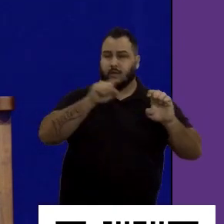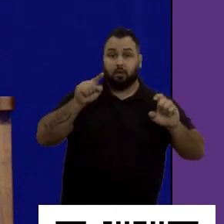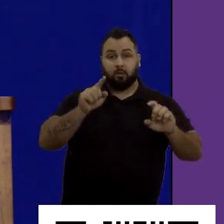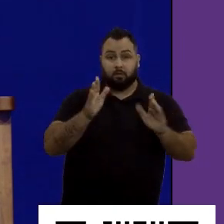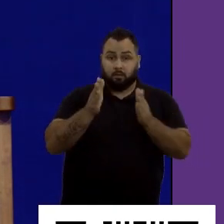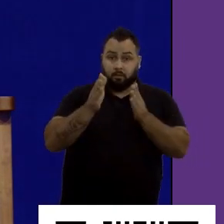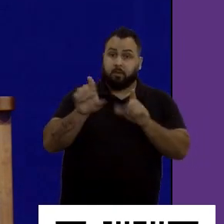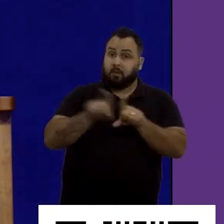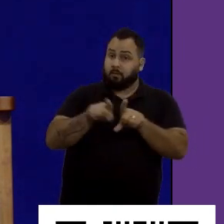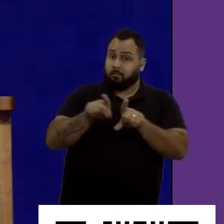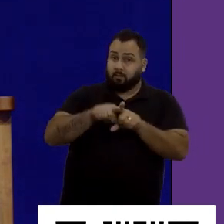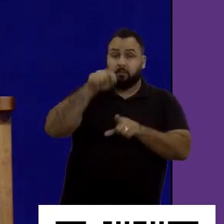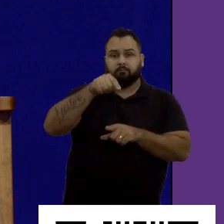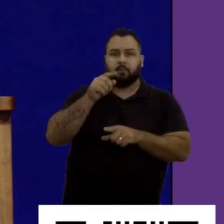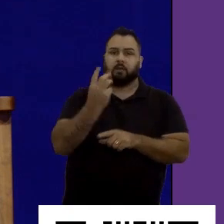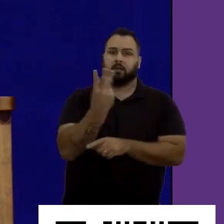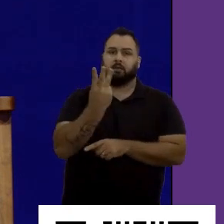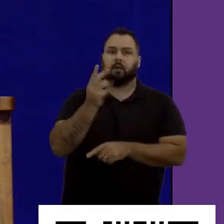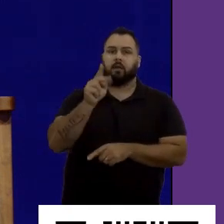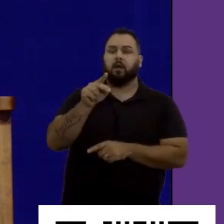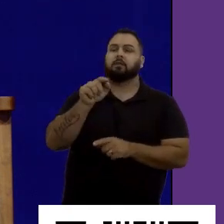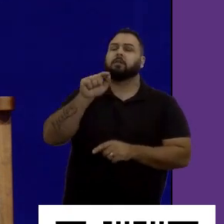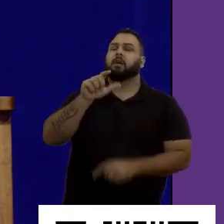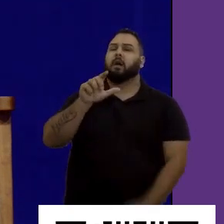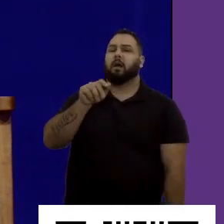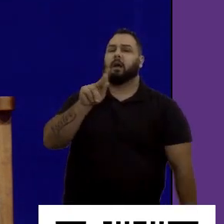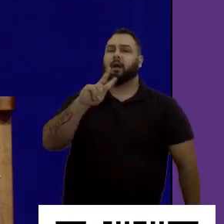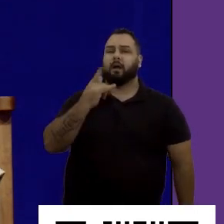Obrigado Ótima pergunta